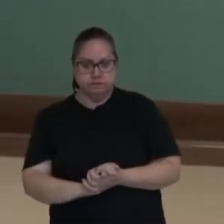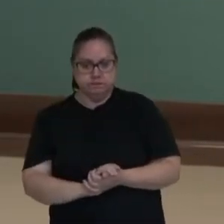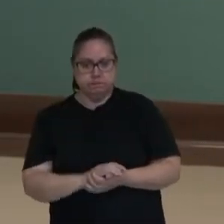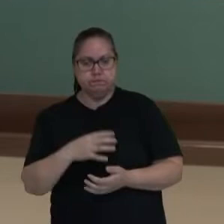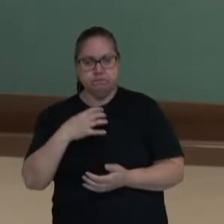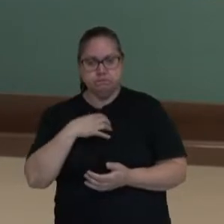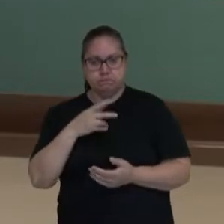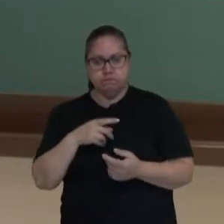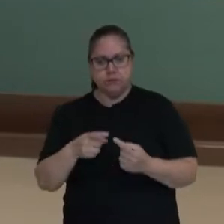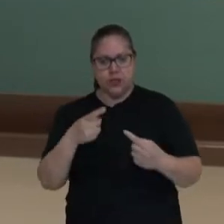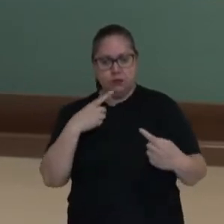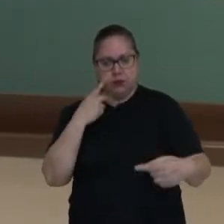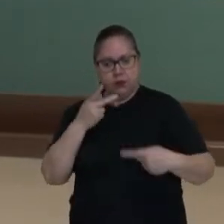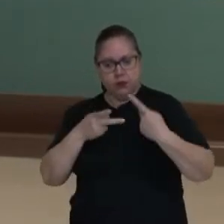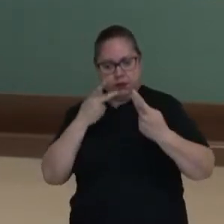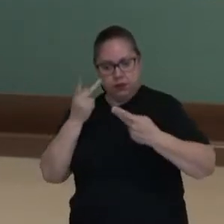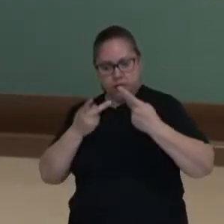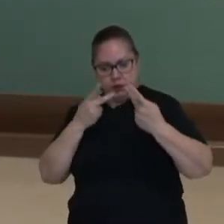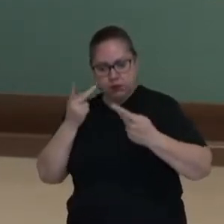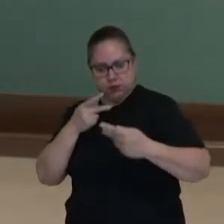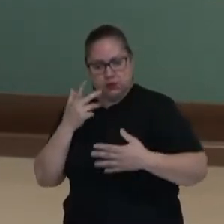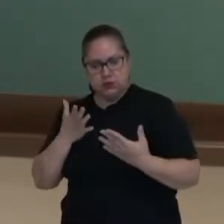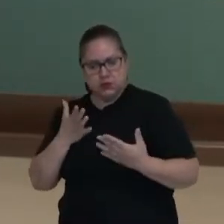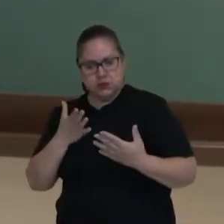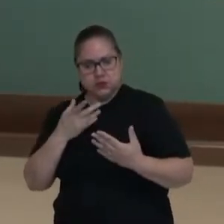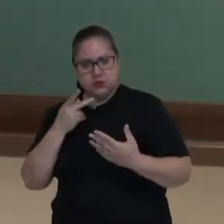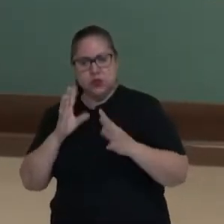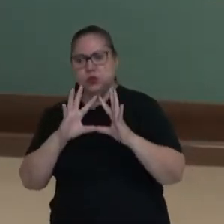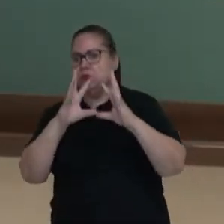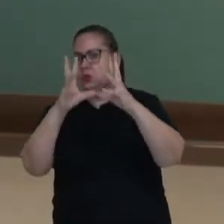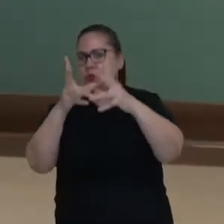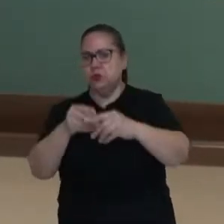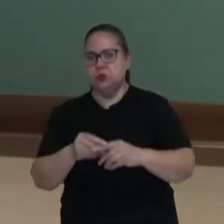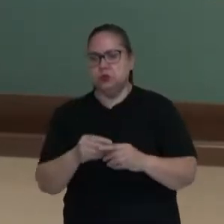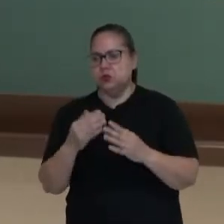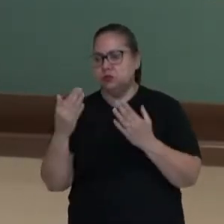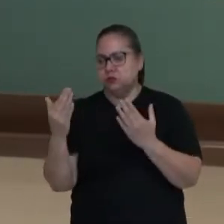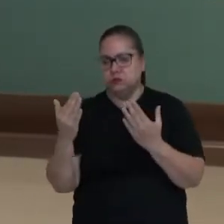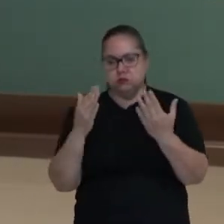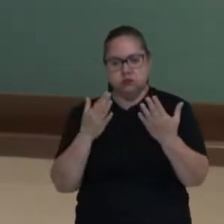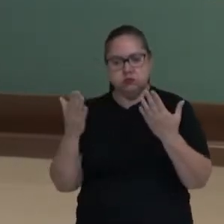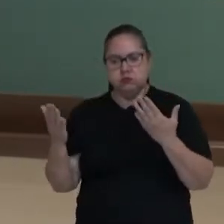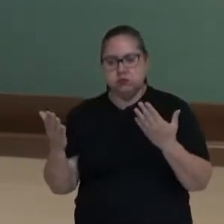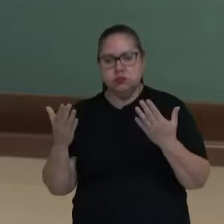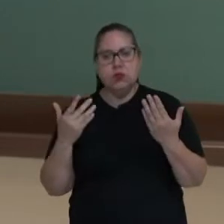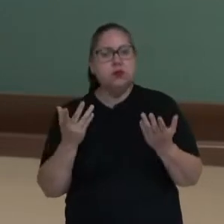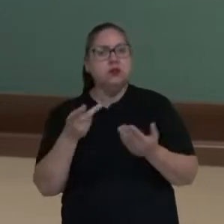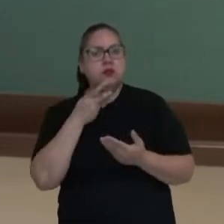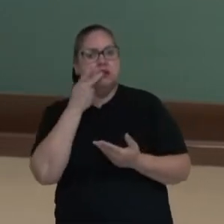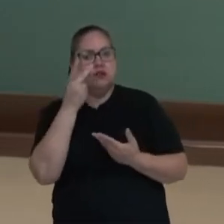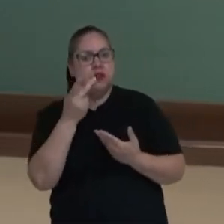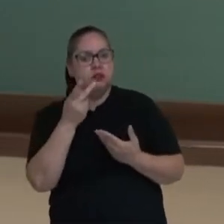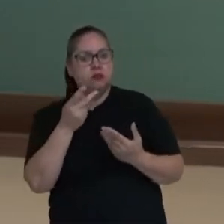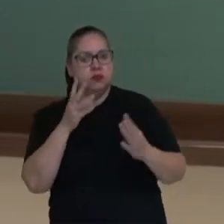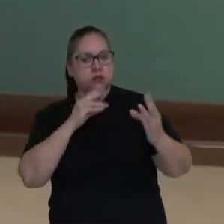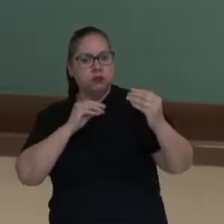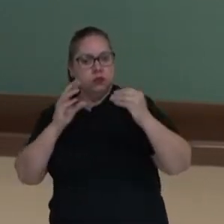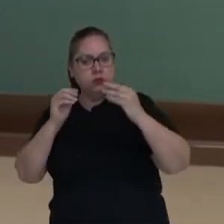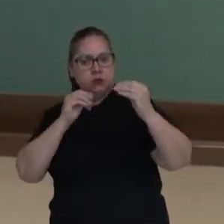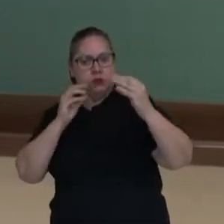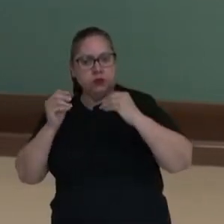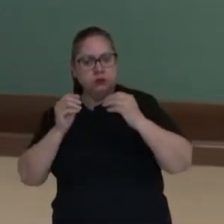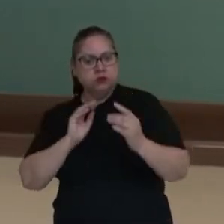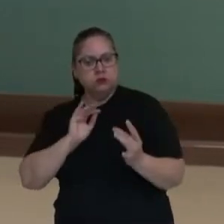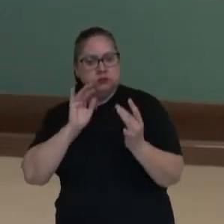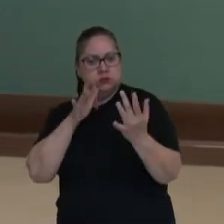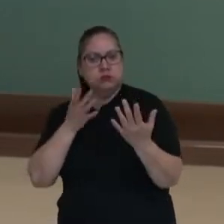gente defende muito uma coisa, pode ser que a gente não veja todos os lados, né? Quando a gente vai para um debate, a gente tem